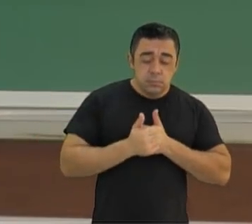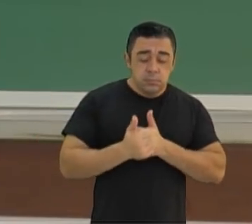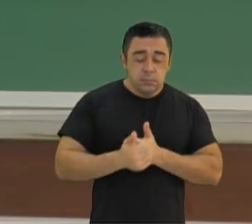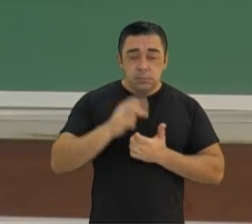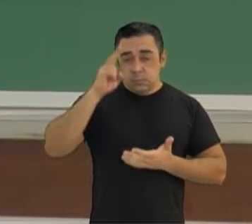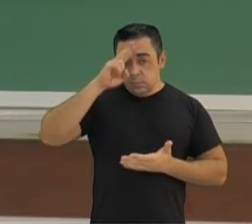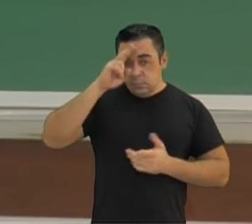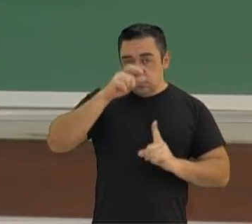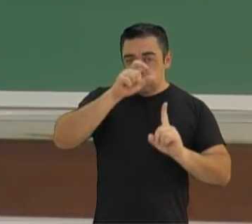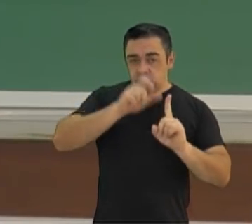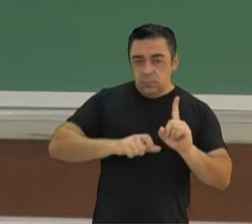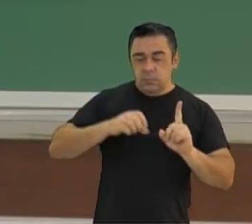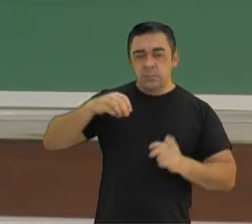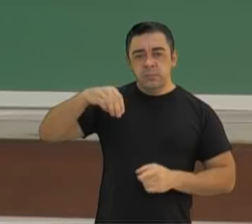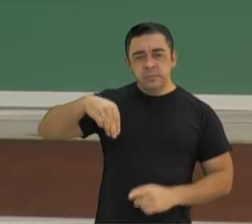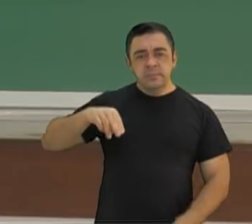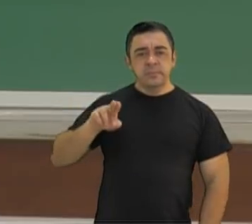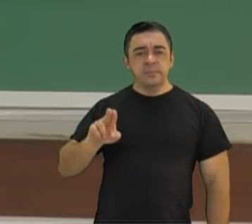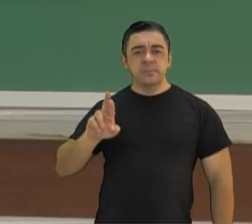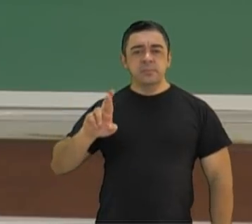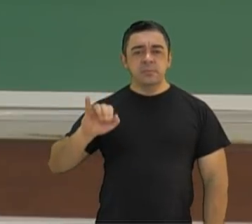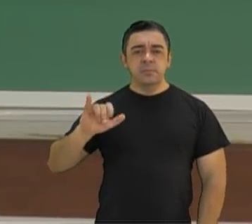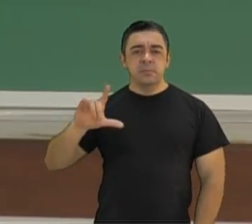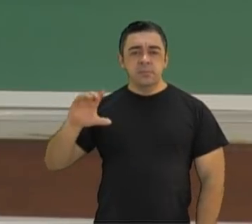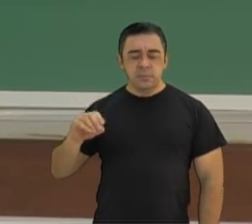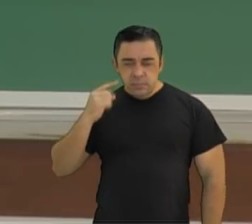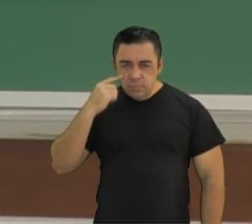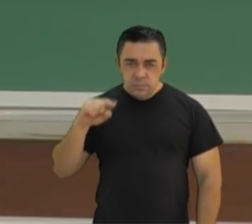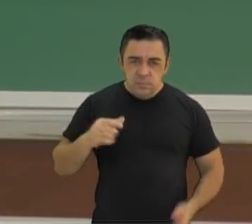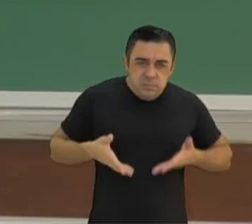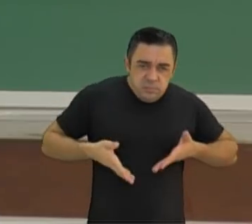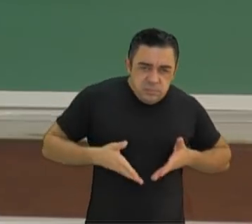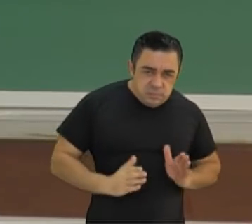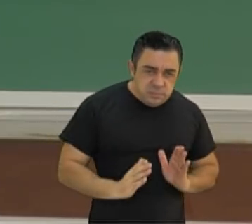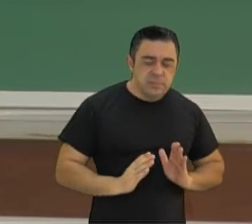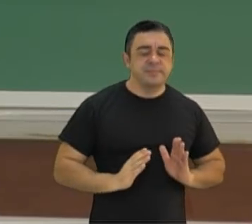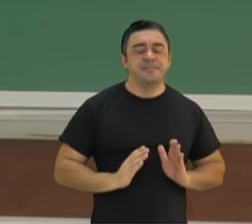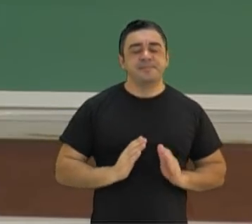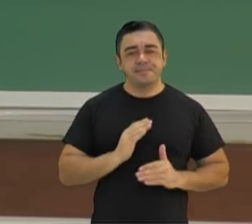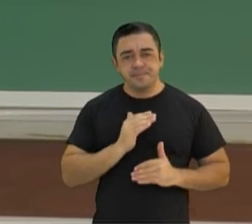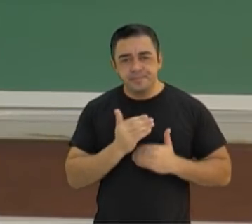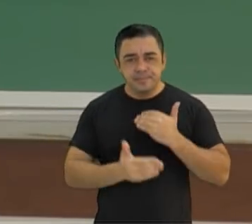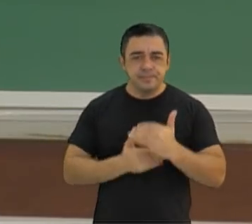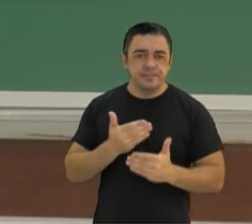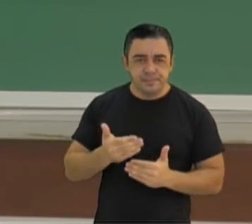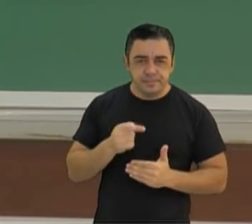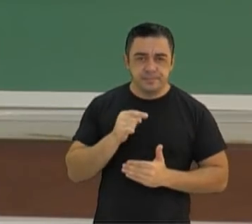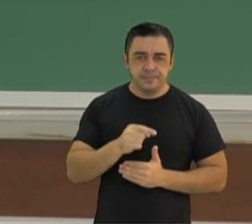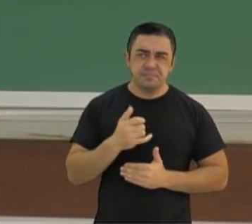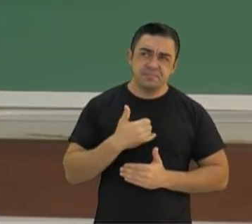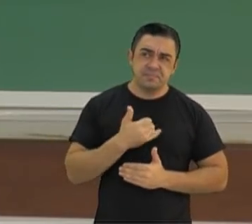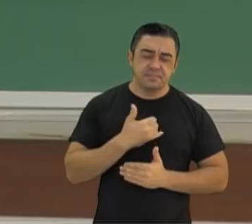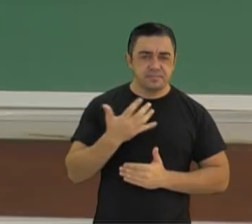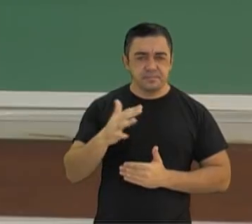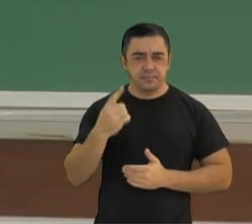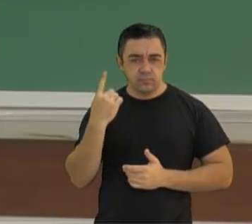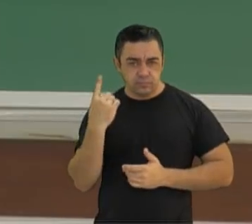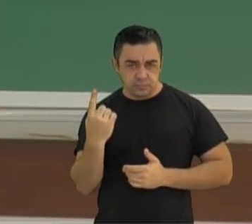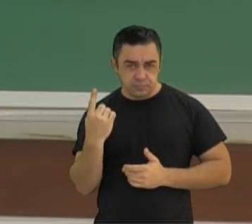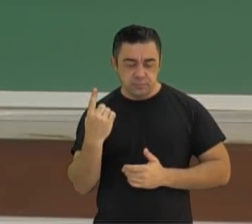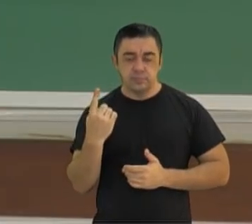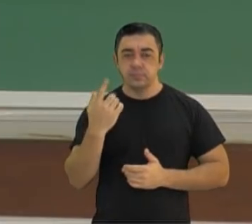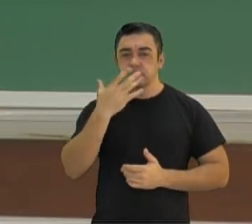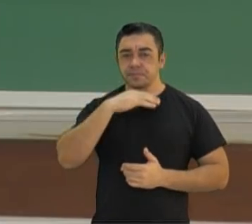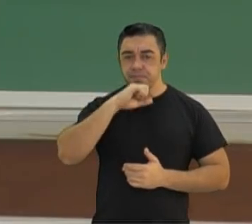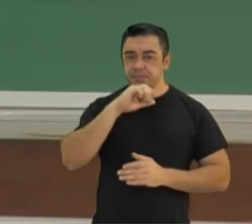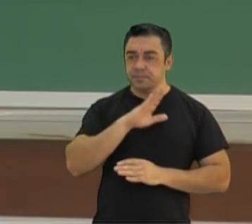do Murilo. Então, nós acompanhamos desde o nascimento, quando ele tinha ali por volta de 1 ano de idade, quando os